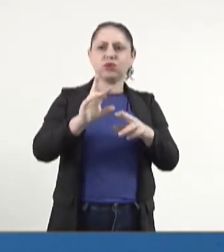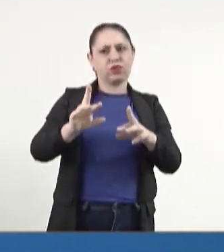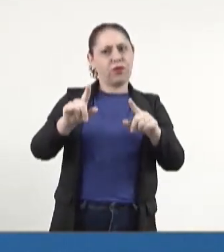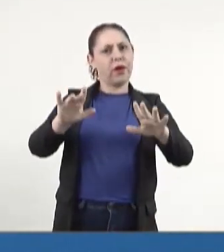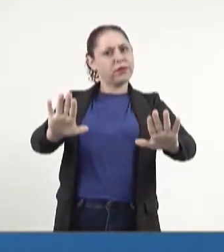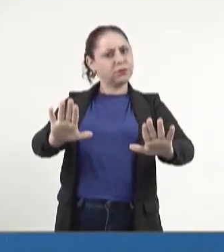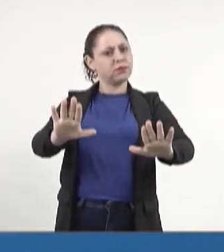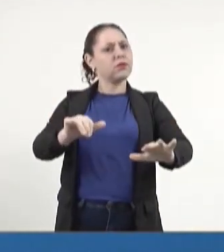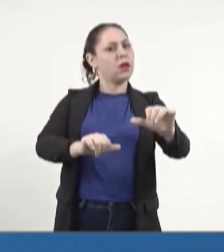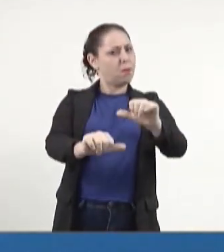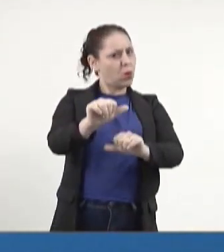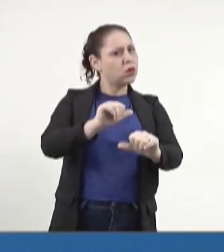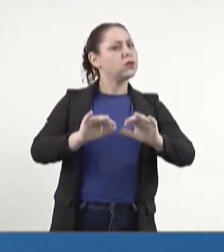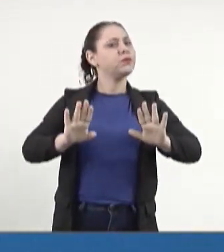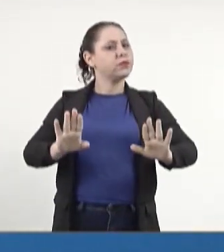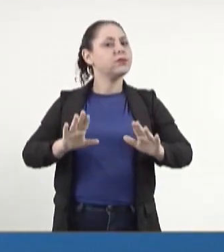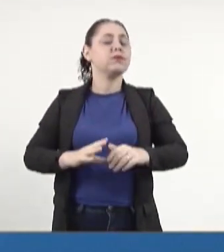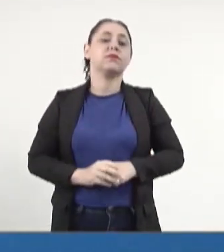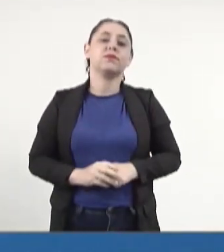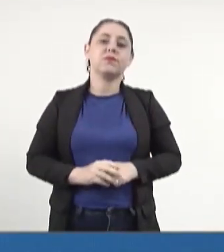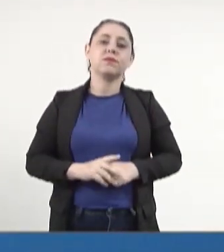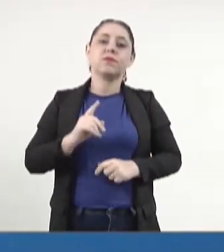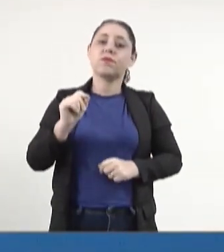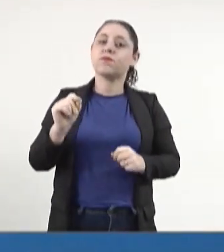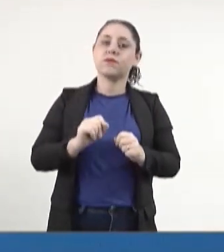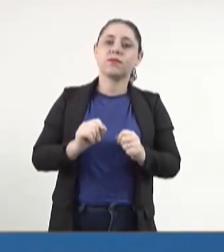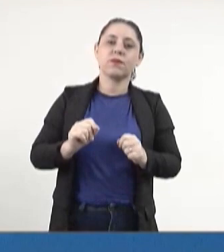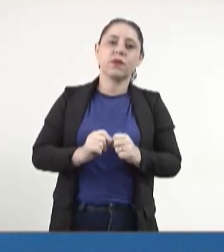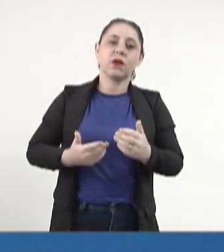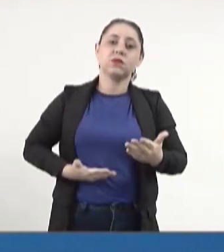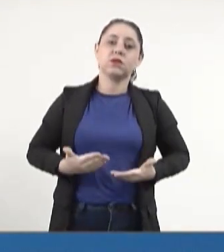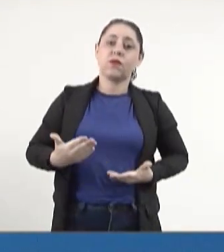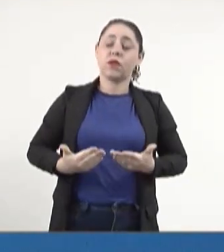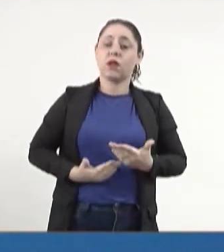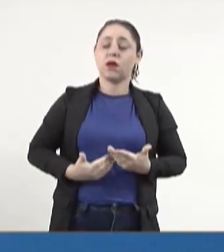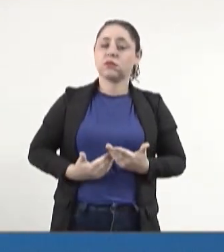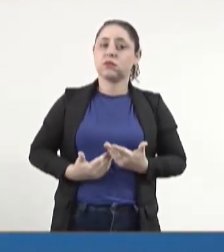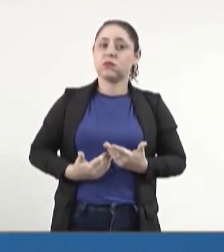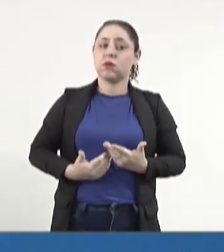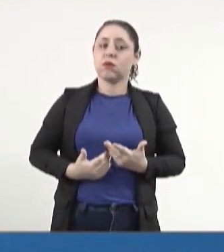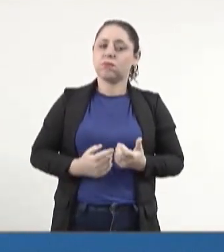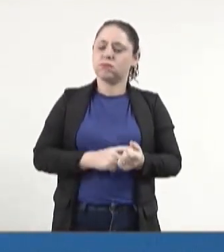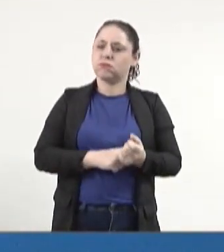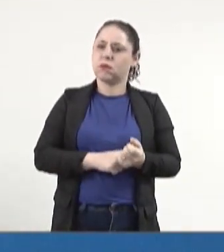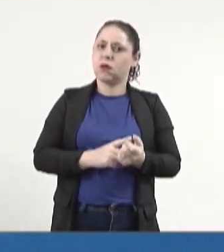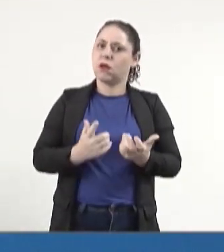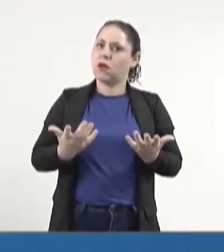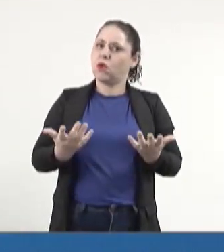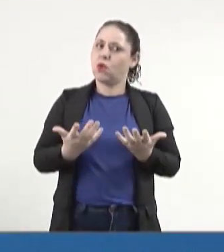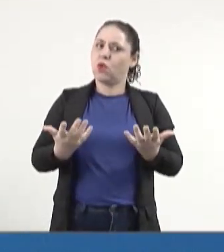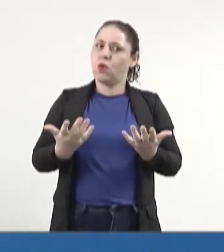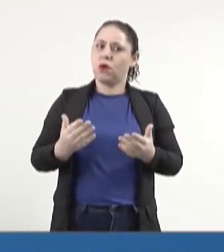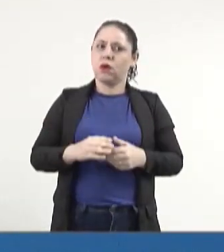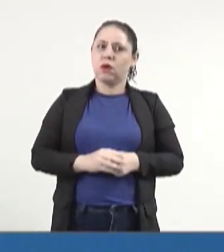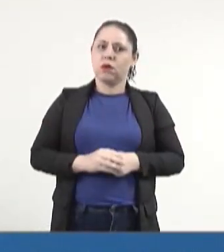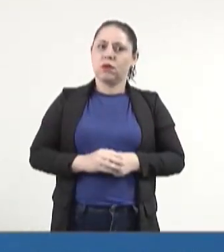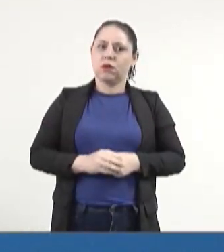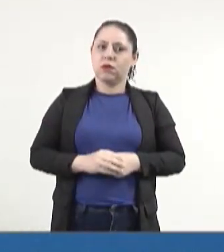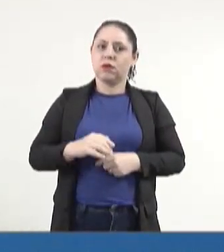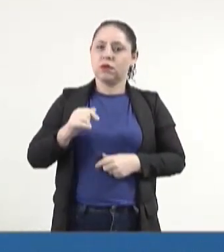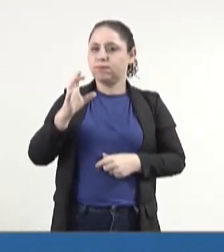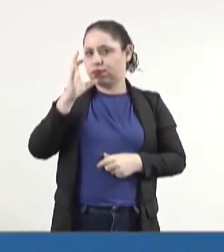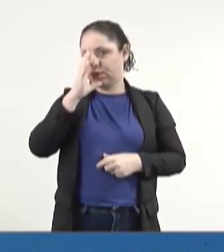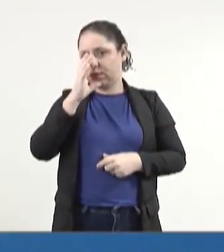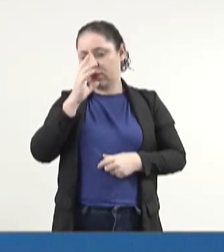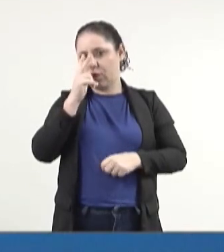diferente. Queria ter mudanças, né, nessa forma. Isso deixou os servidores bastante polvorosos. Hoje, nós